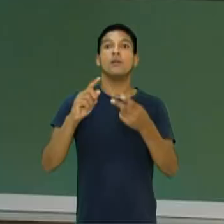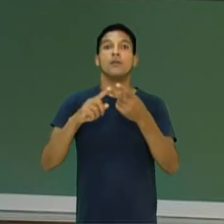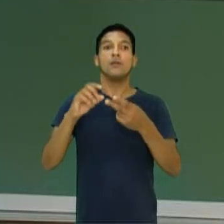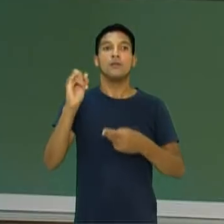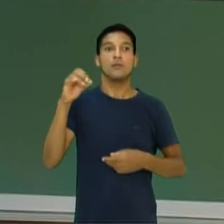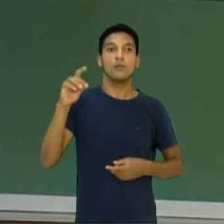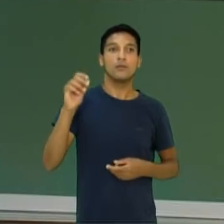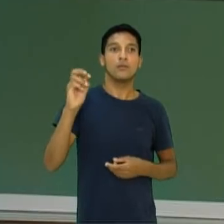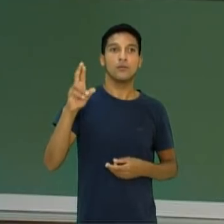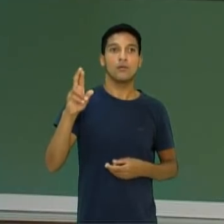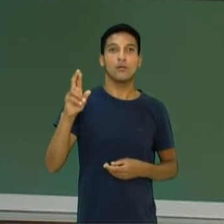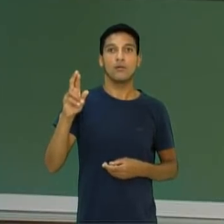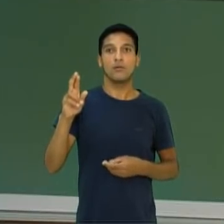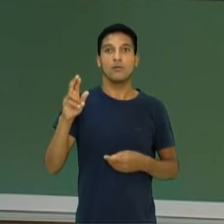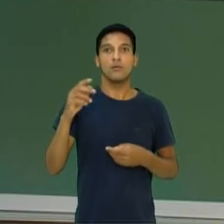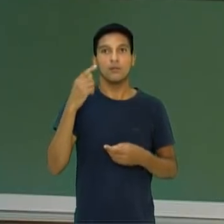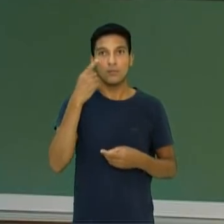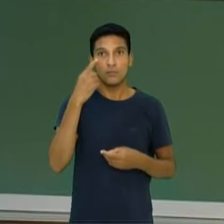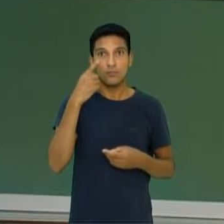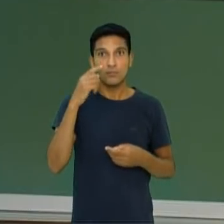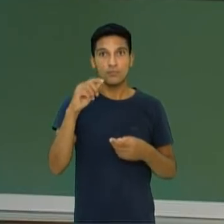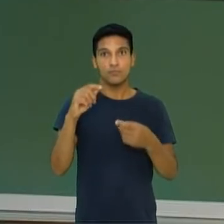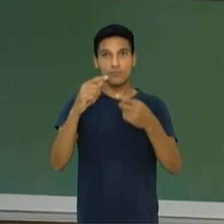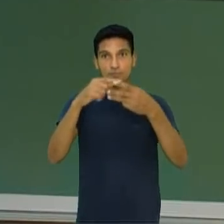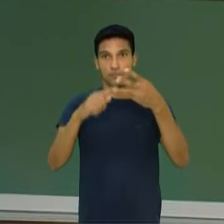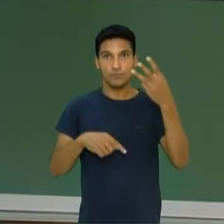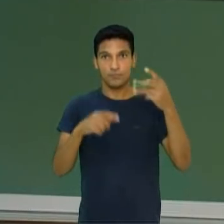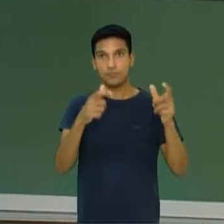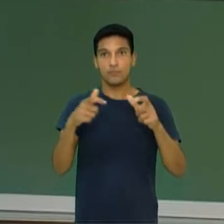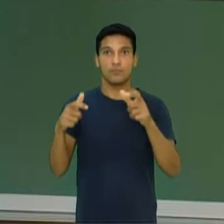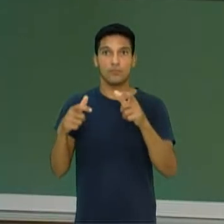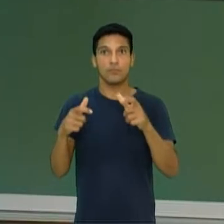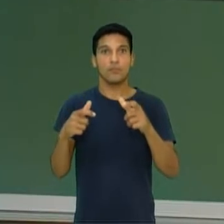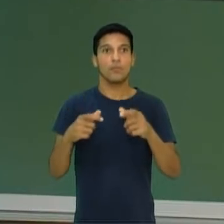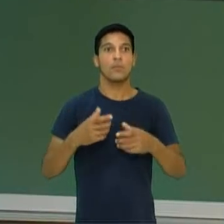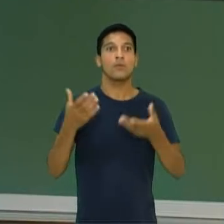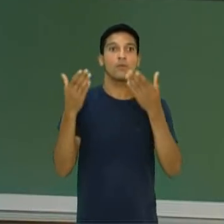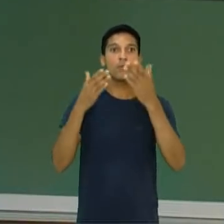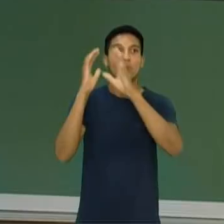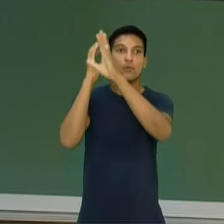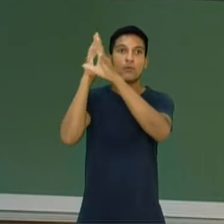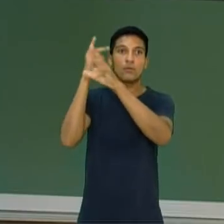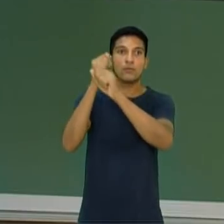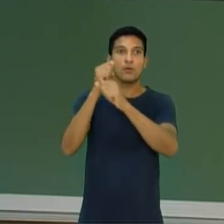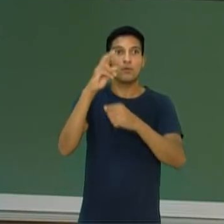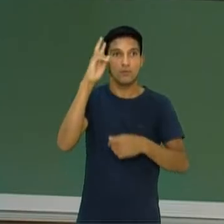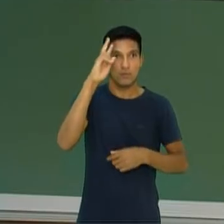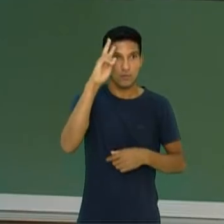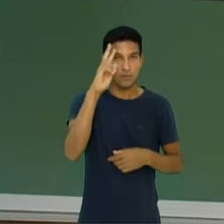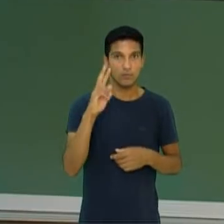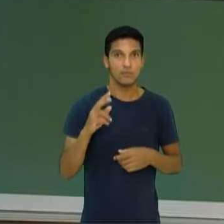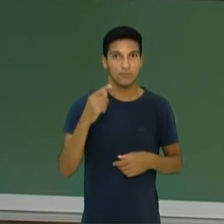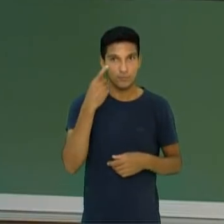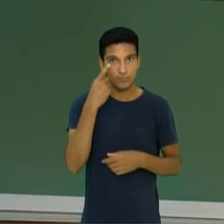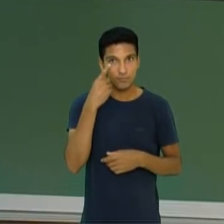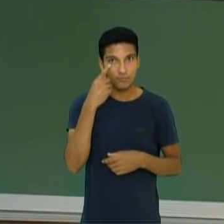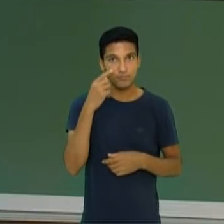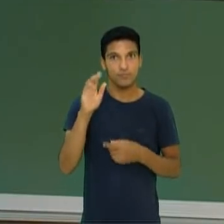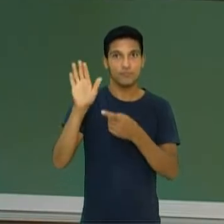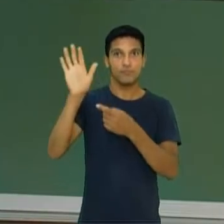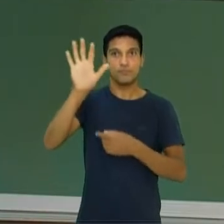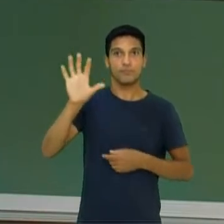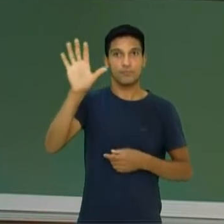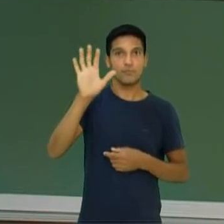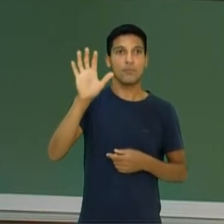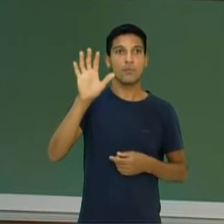irregular. Revisando então, vamos dar uma lembrada aqui no que nós tratamos hoje nessa